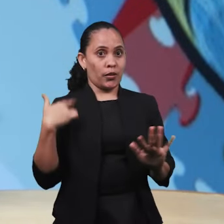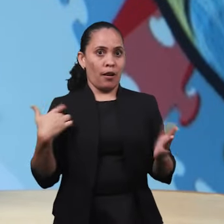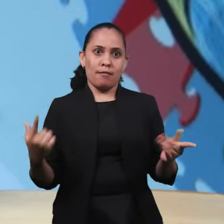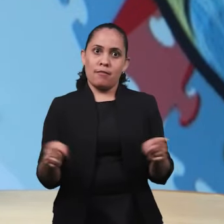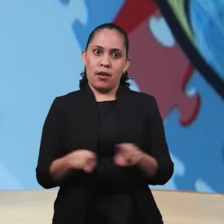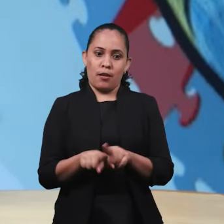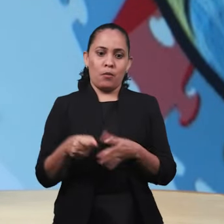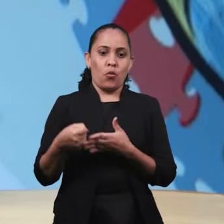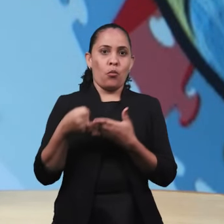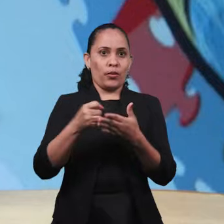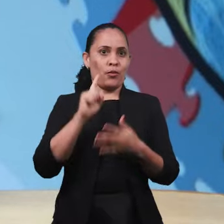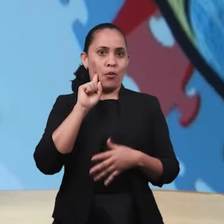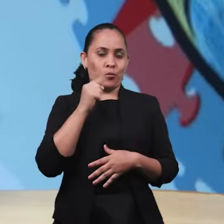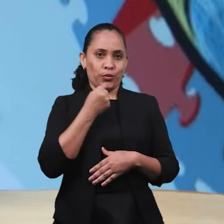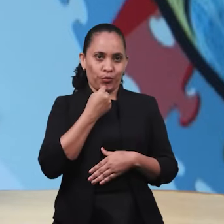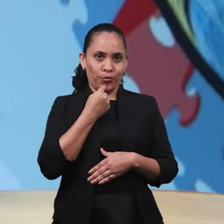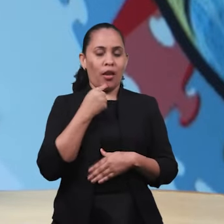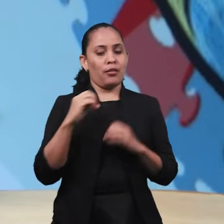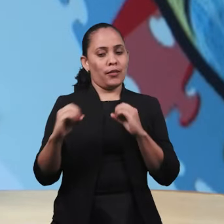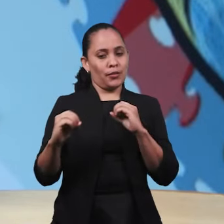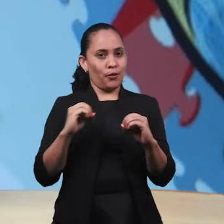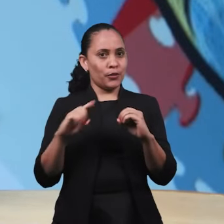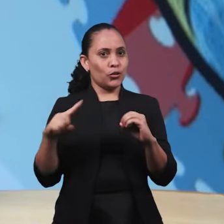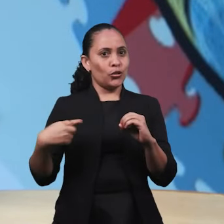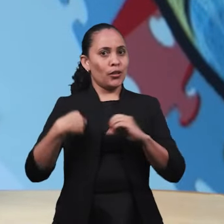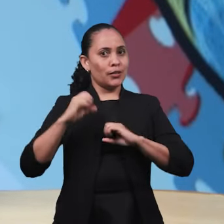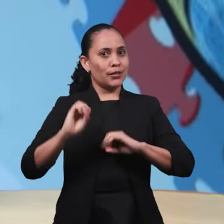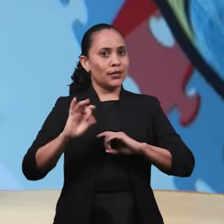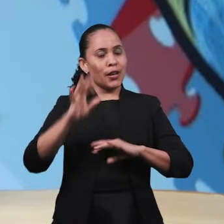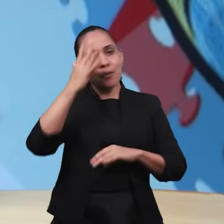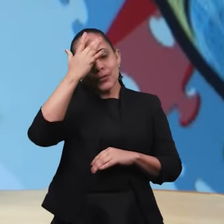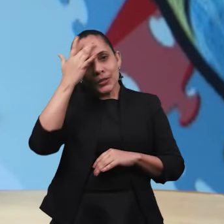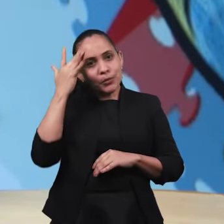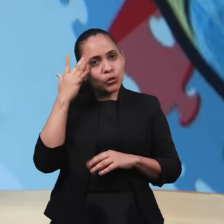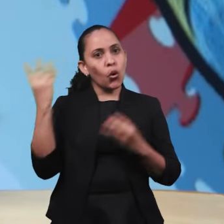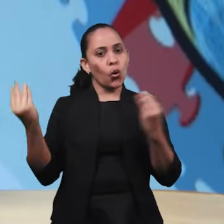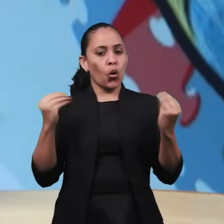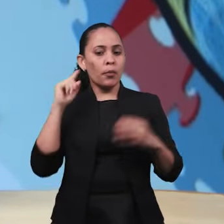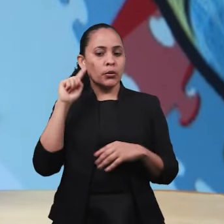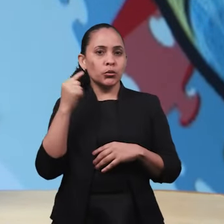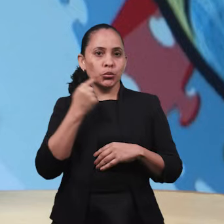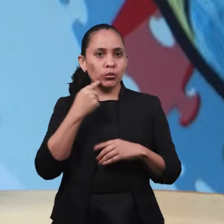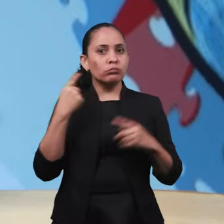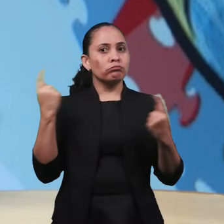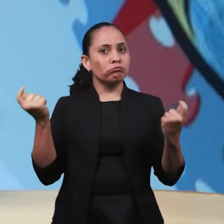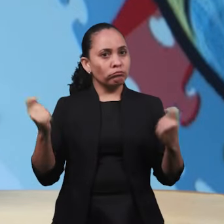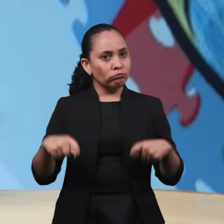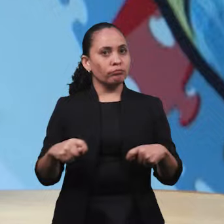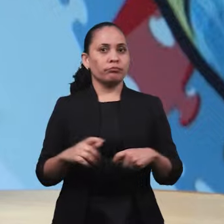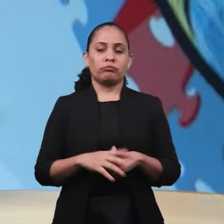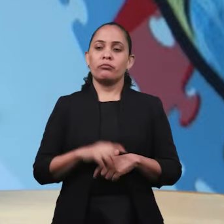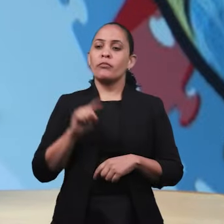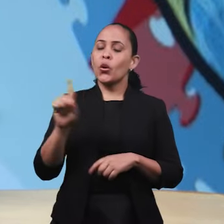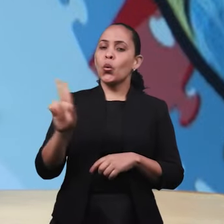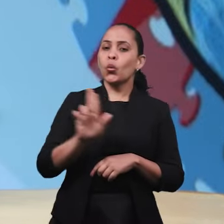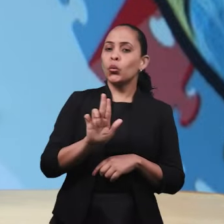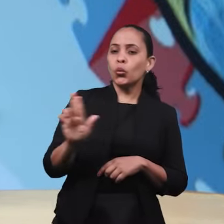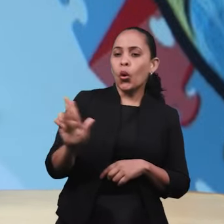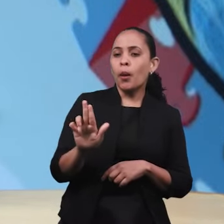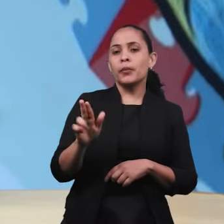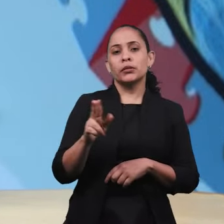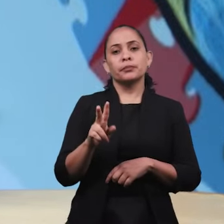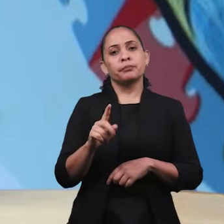o atendimento do surdo. É nessas oficinas que nós ensinamos às pessoas como que um surdo deve ser atendido. Perguntar o nome dele, apresentar ele